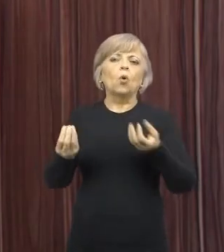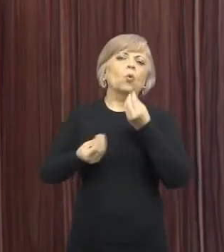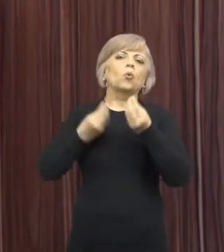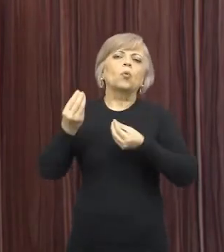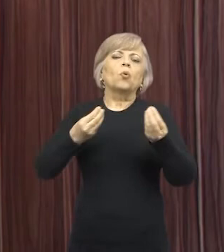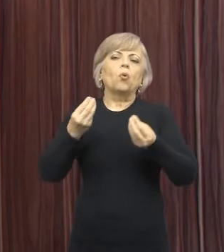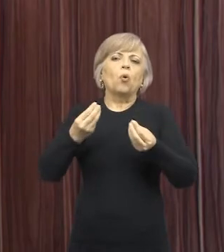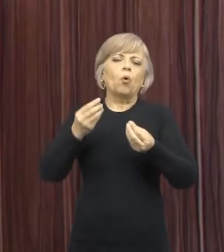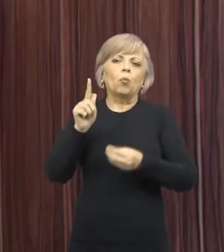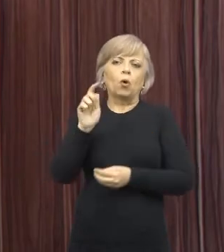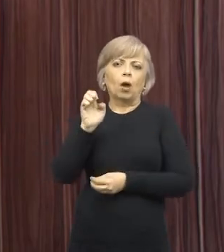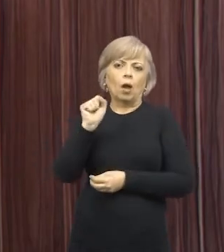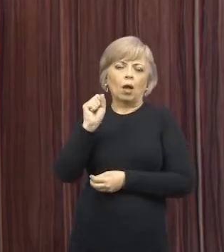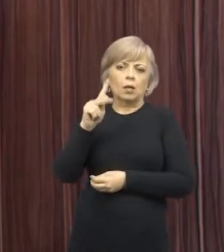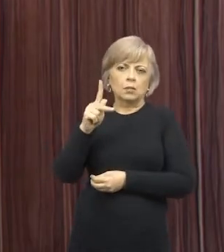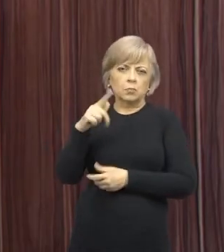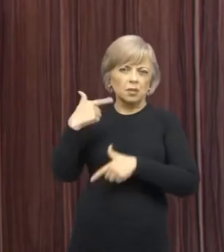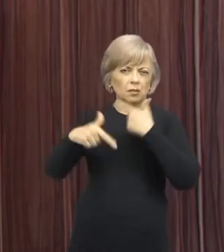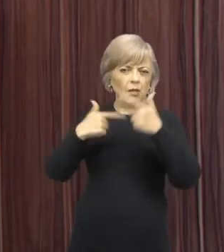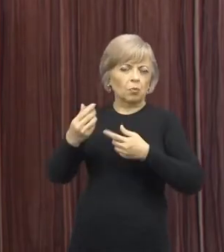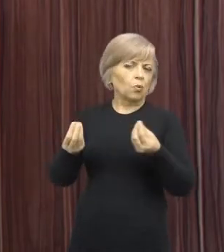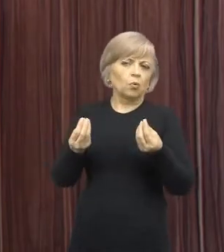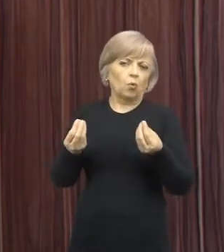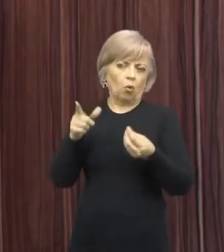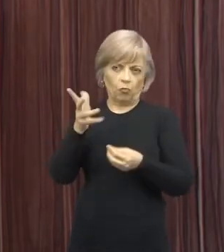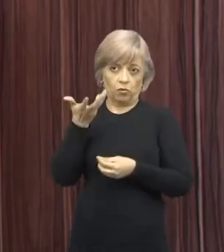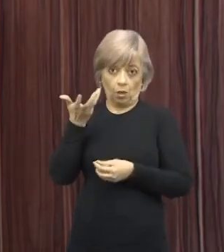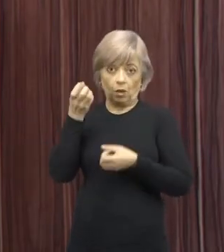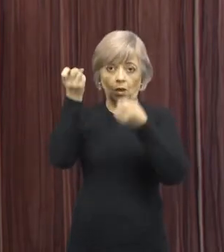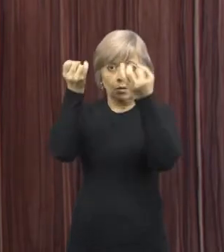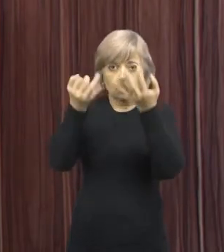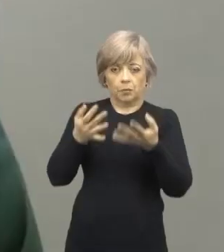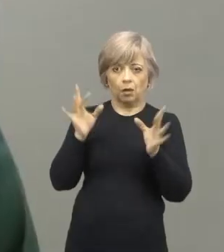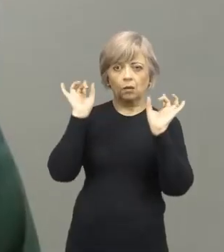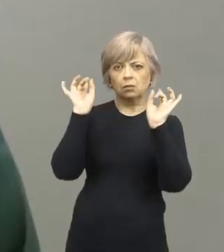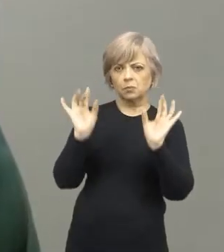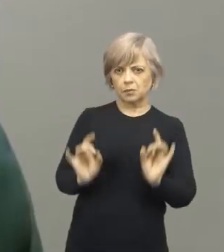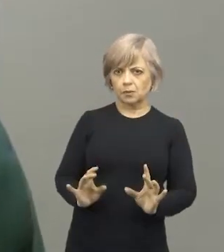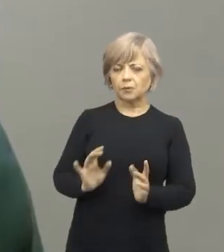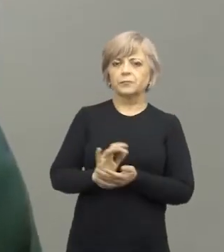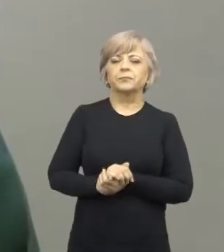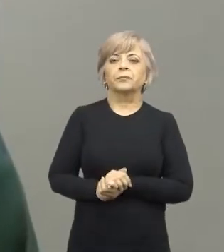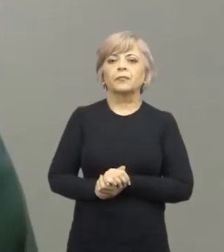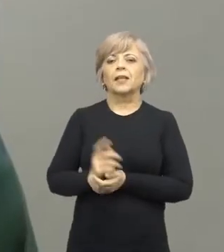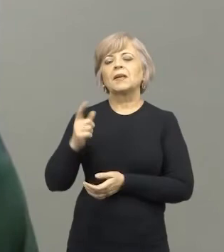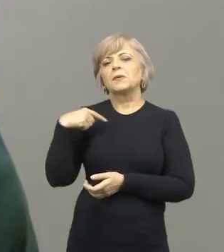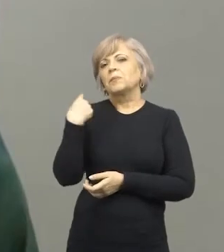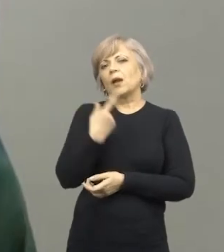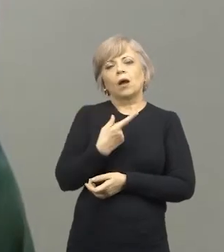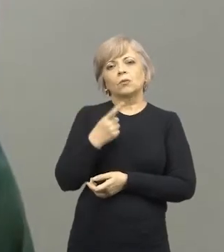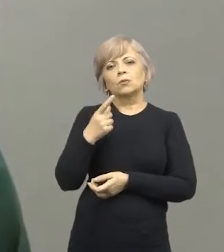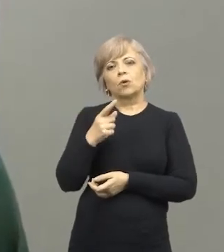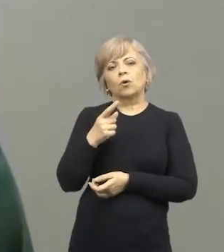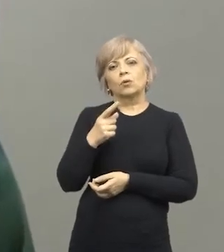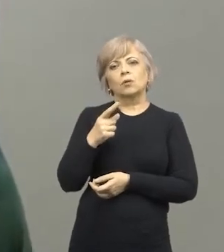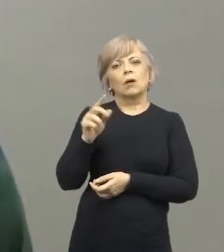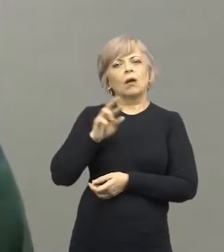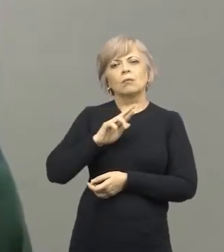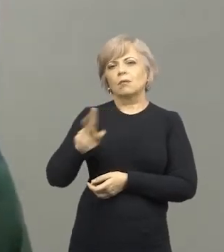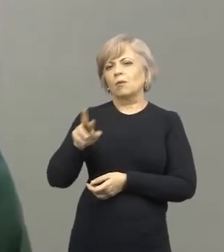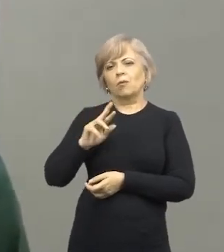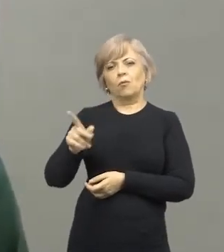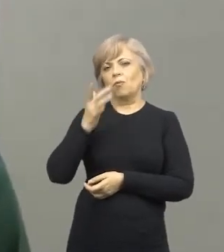atuação do GAESP? Existe algo que a senhora gostaria de destacar em especial? Olha, para nós não foi um período fácil